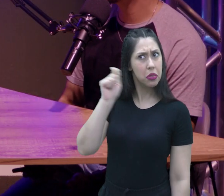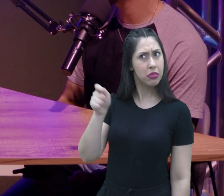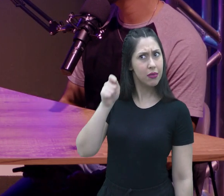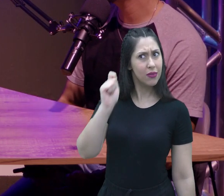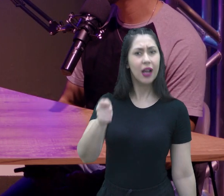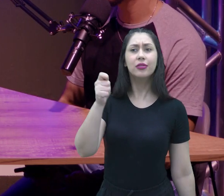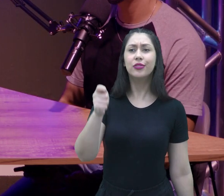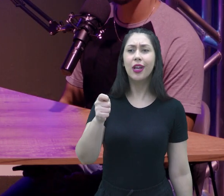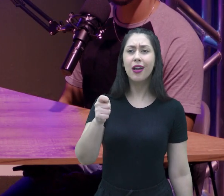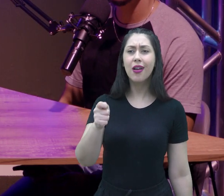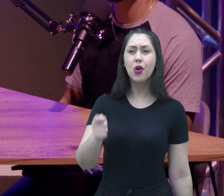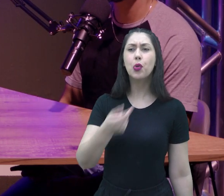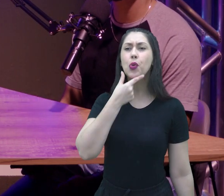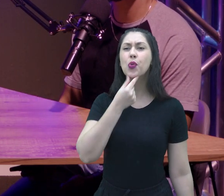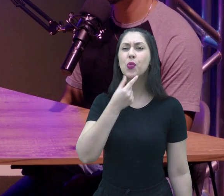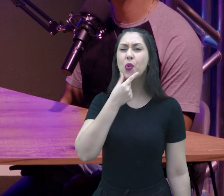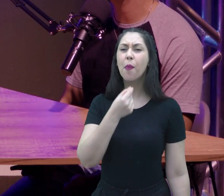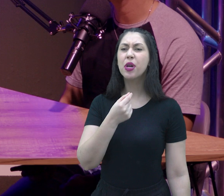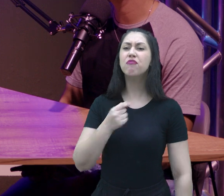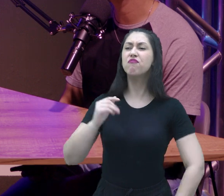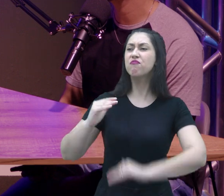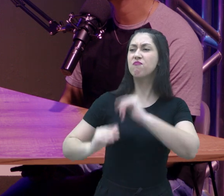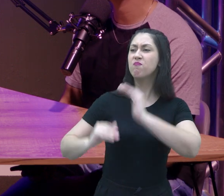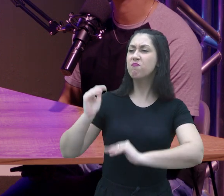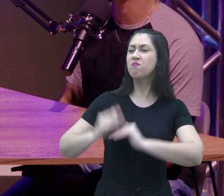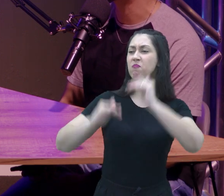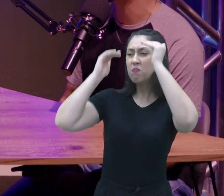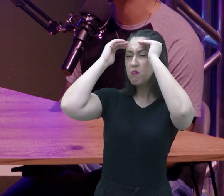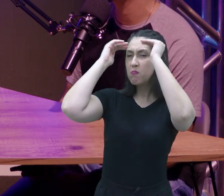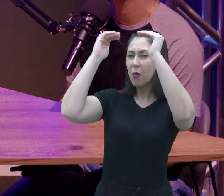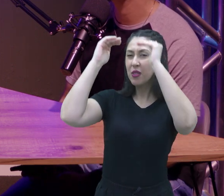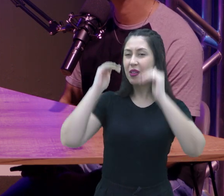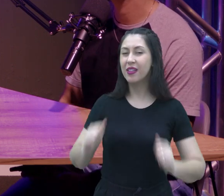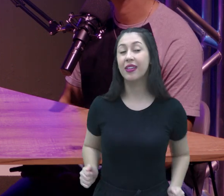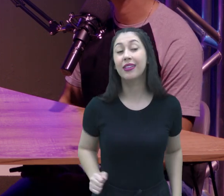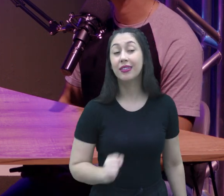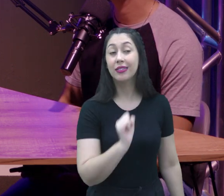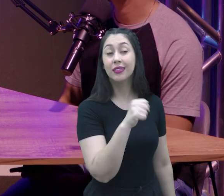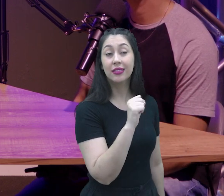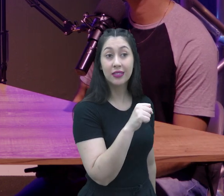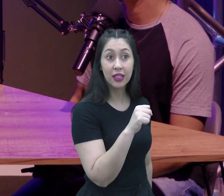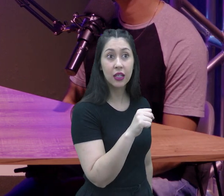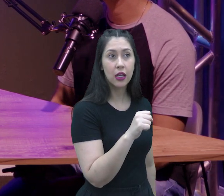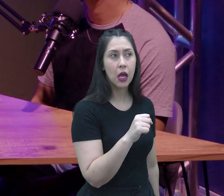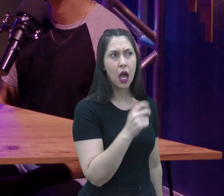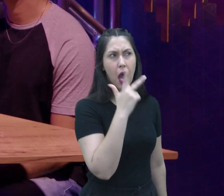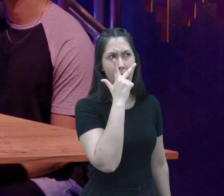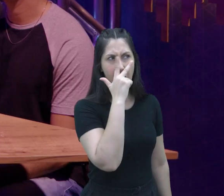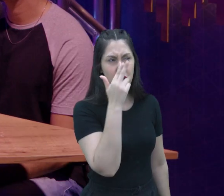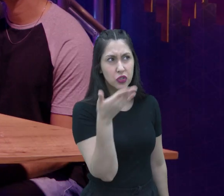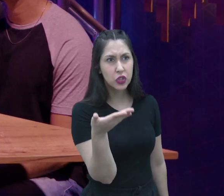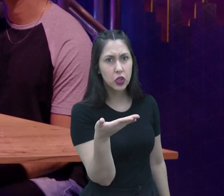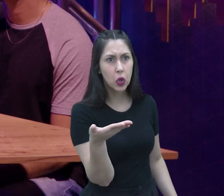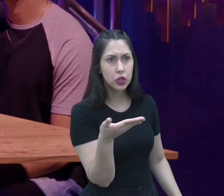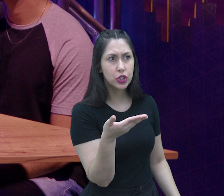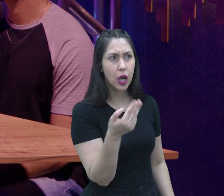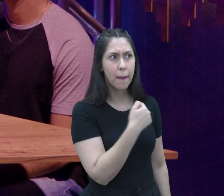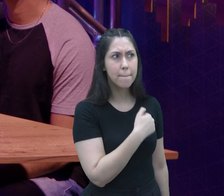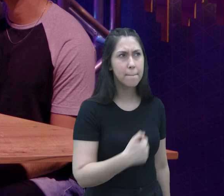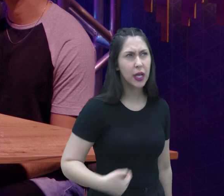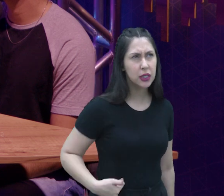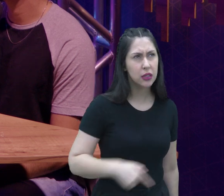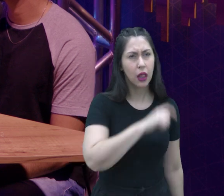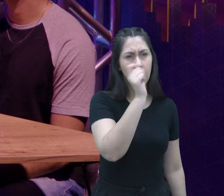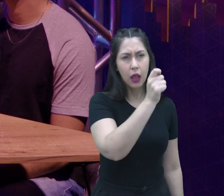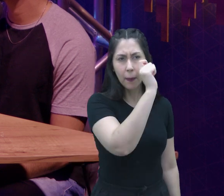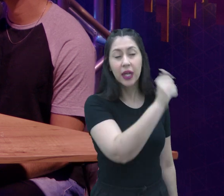né? Que seria o cara que executa, né, essas ordens. Exatamente. Atualmente, se eu não me engano, a ministra da magia